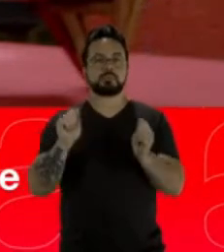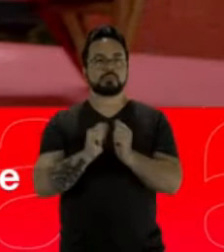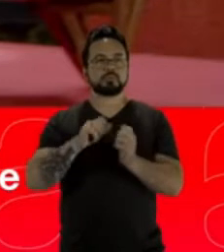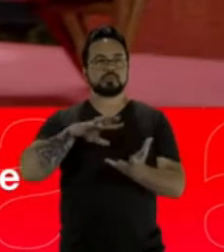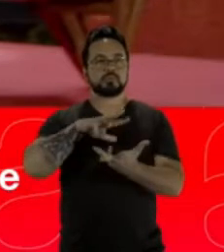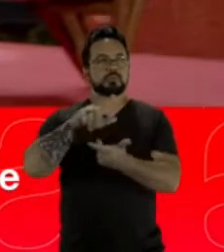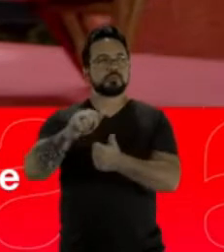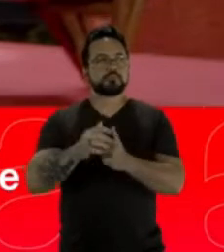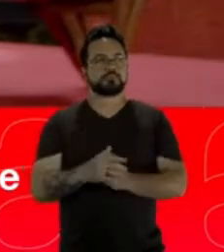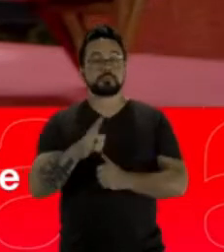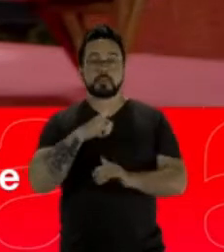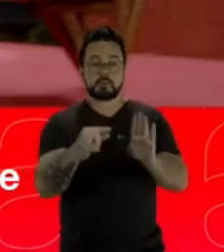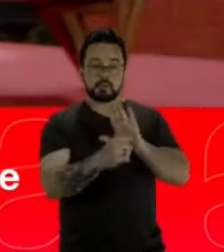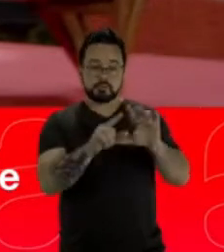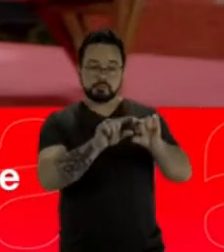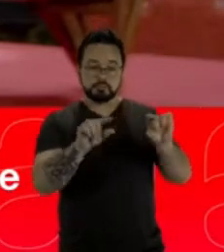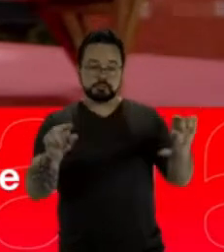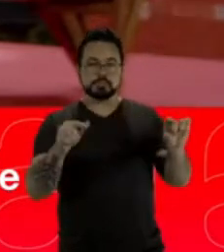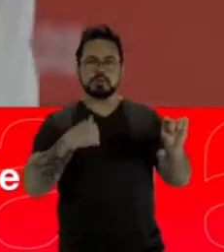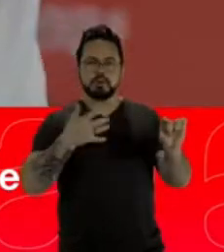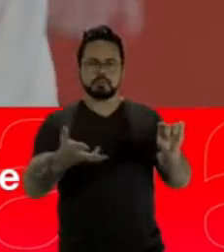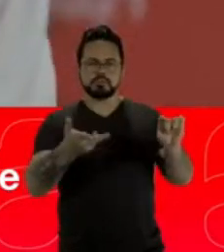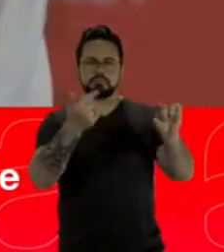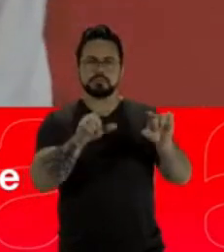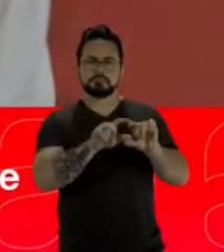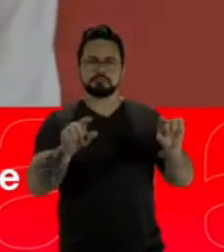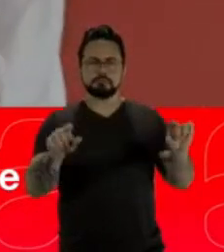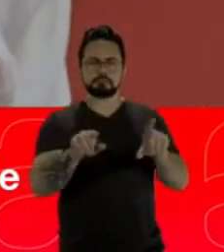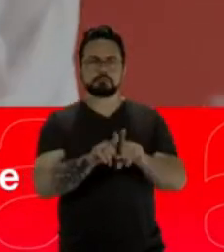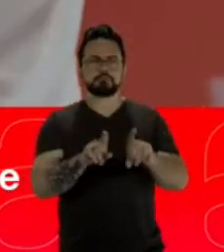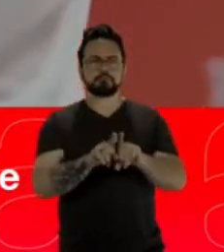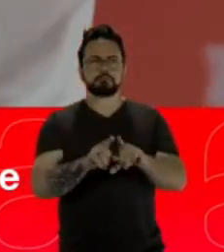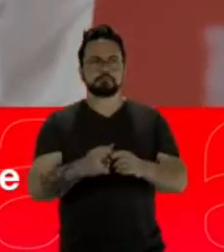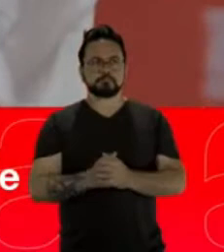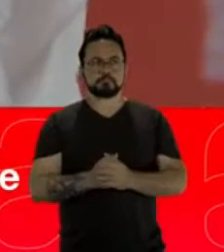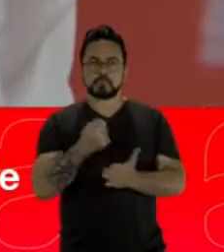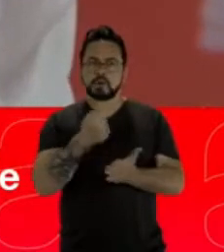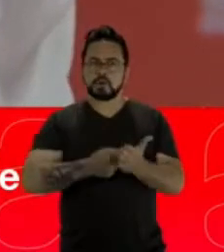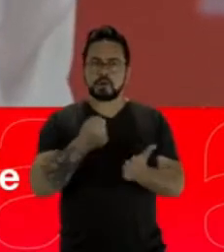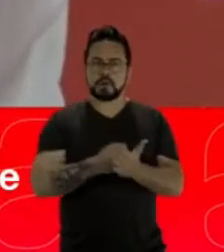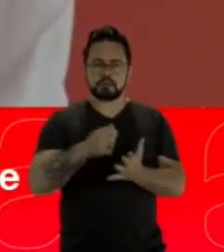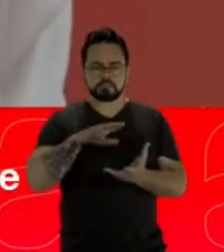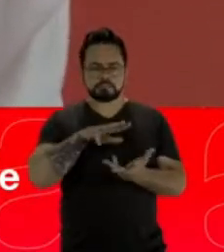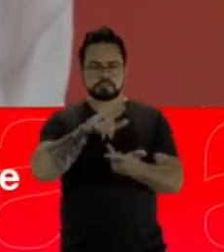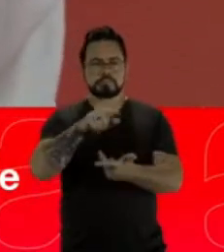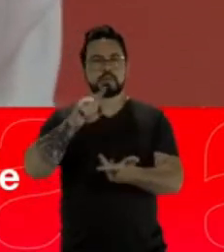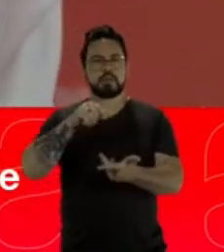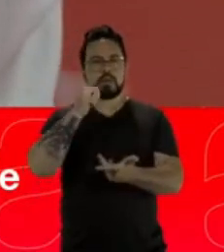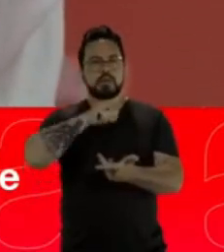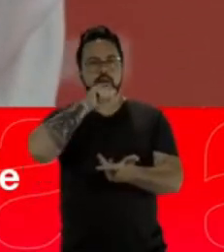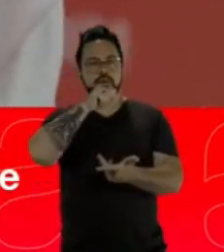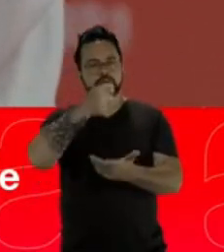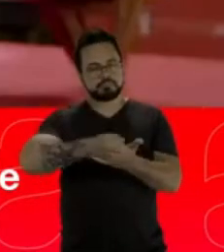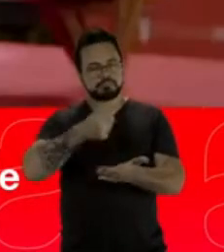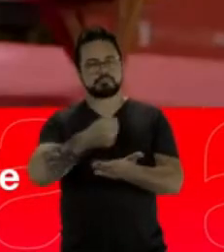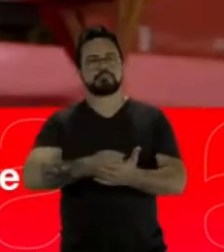A frase da Sônia Guajajara, que eu acho brilhante, que a luta pela Mãe Terra é a mãe de todas as